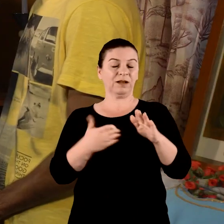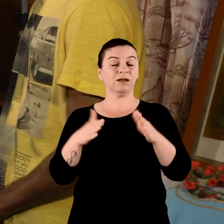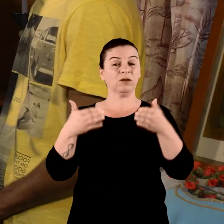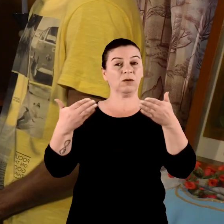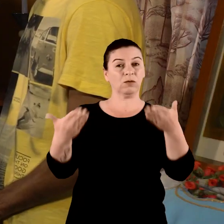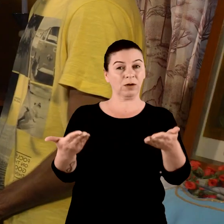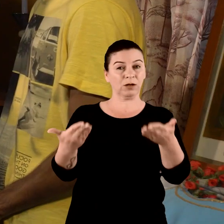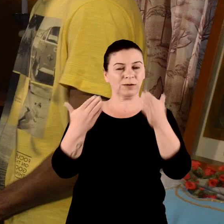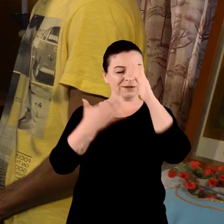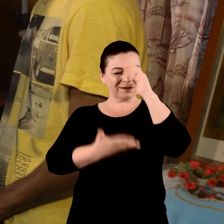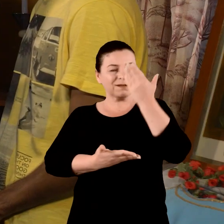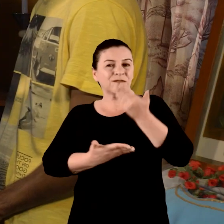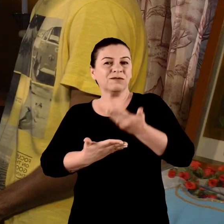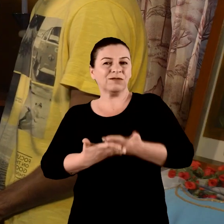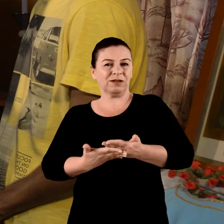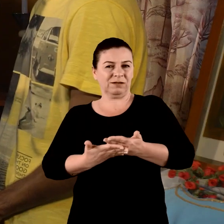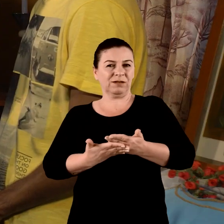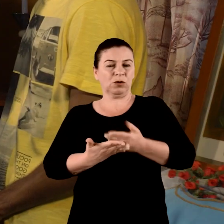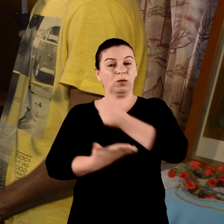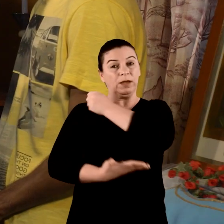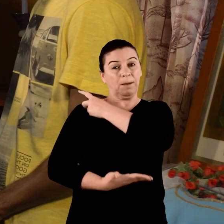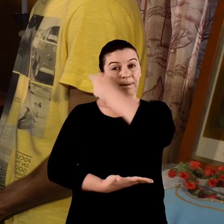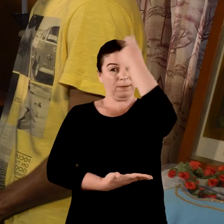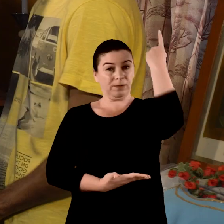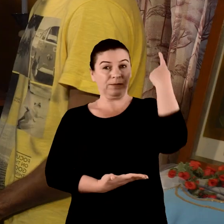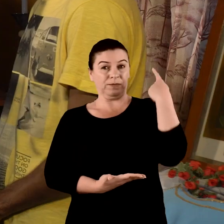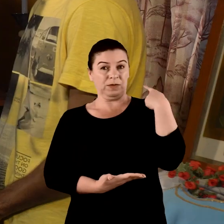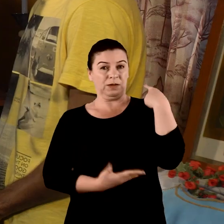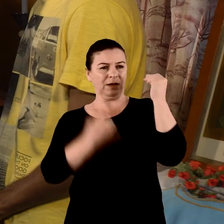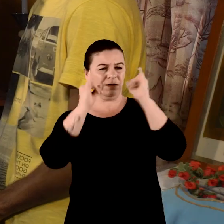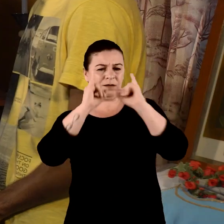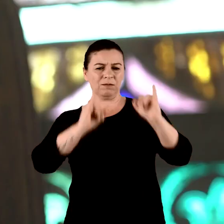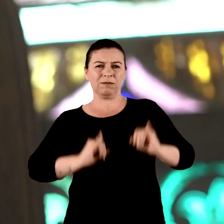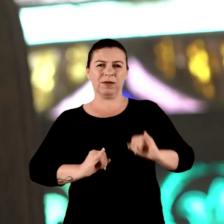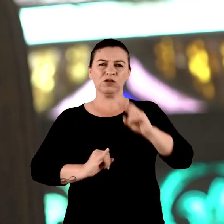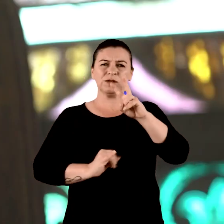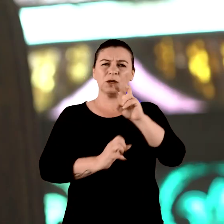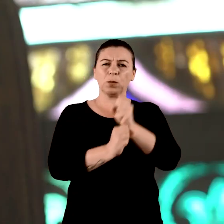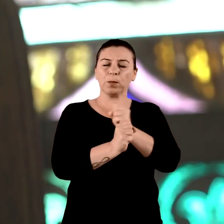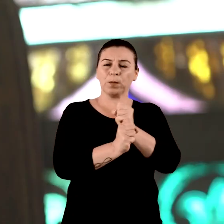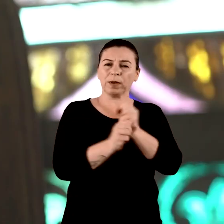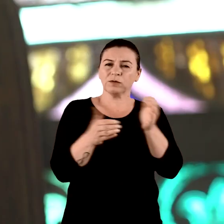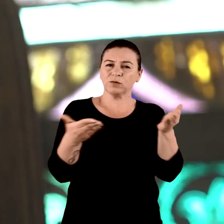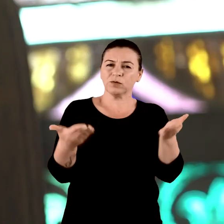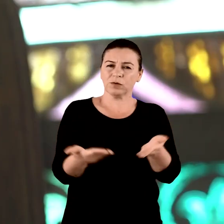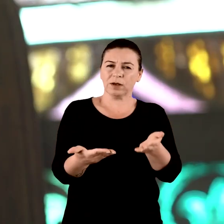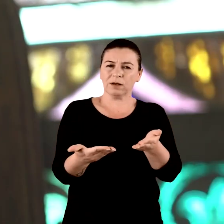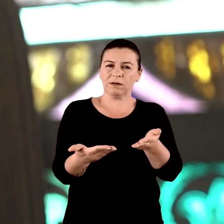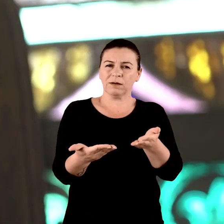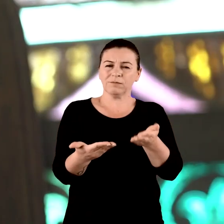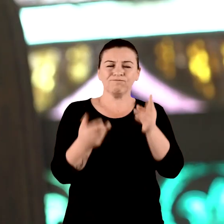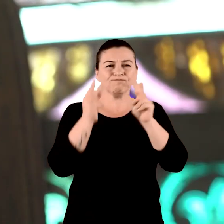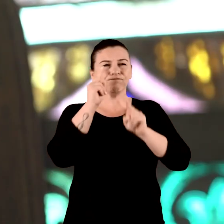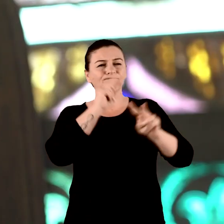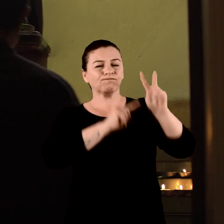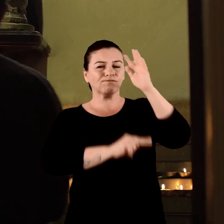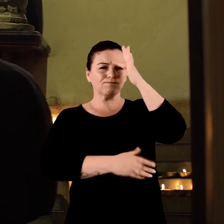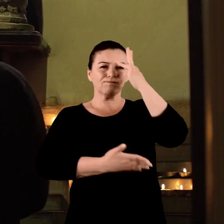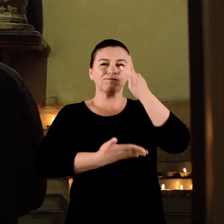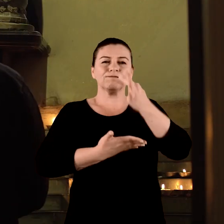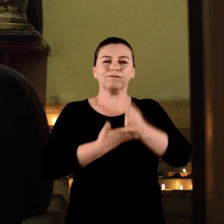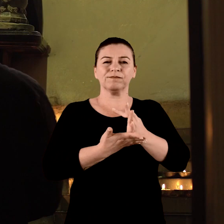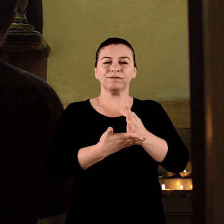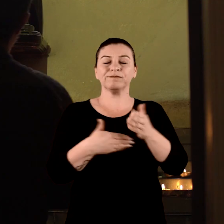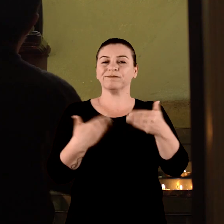eles são devotos de Nossa Senhora Aparecida e essa imagem está no altar deles por 50 anos, é essa leitura de fé que